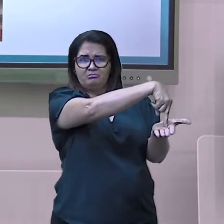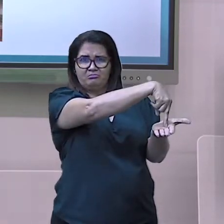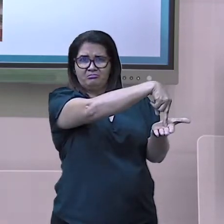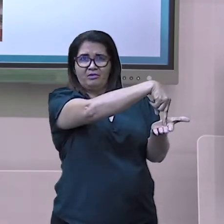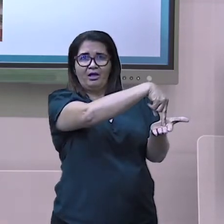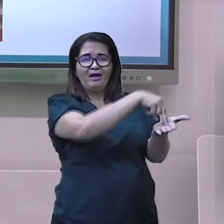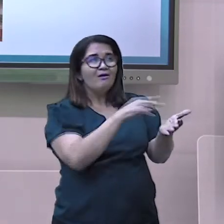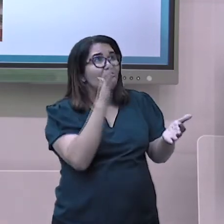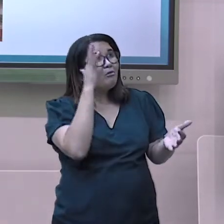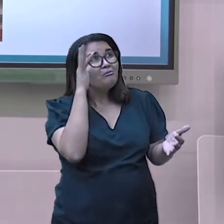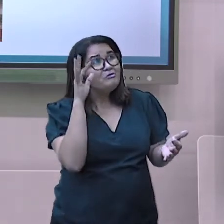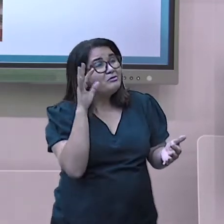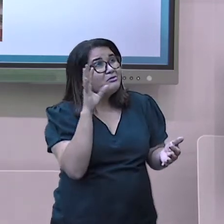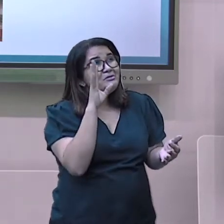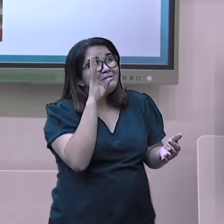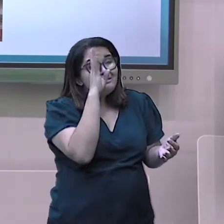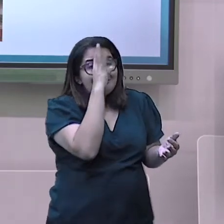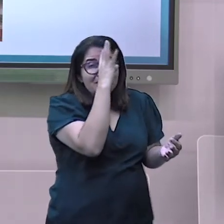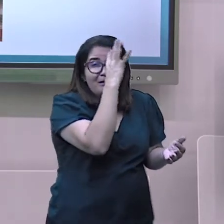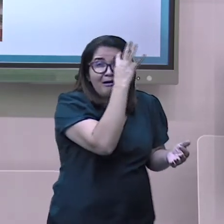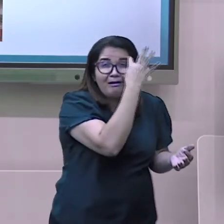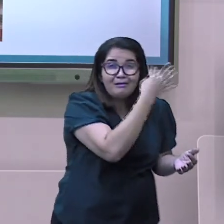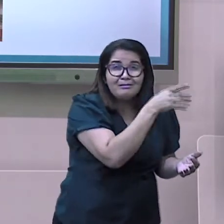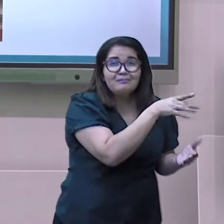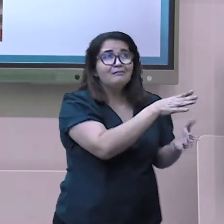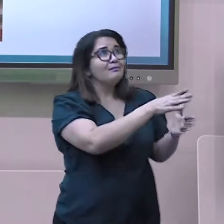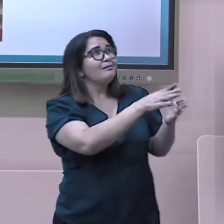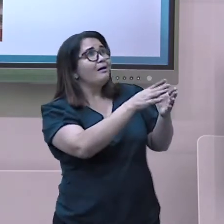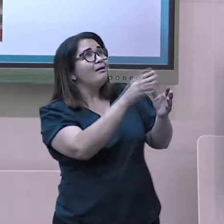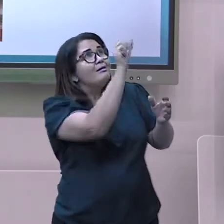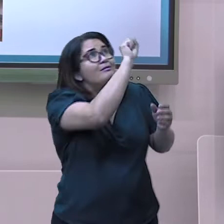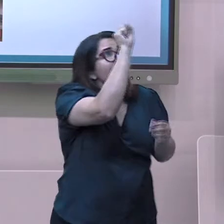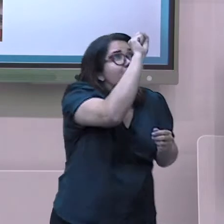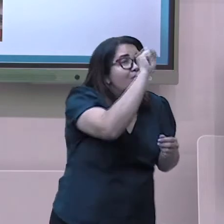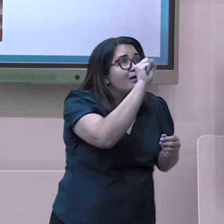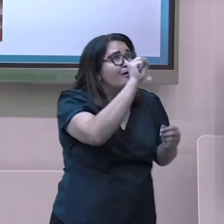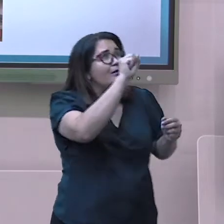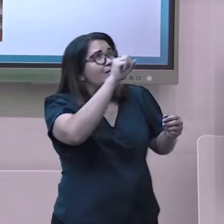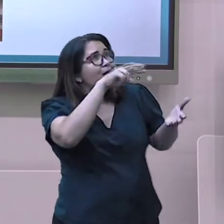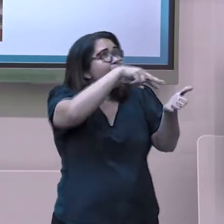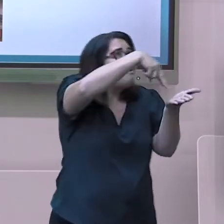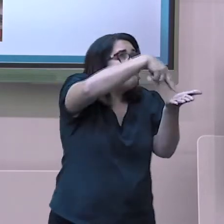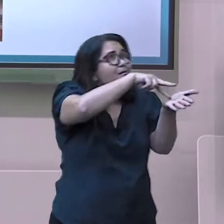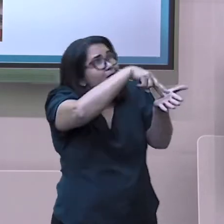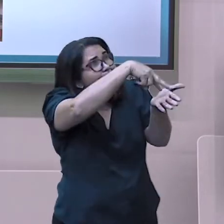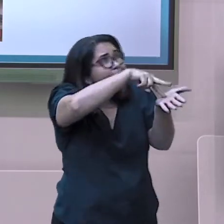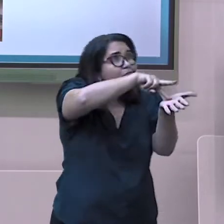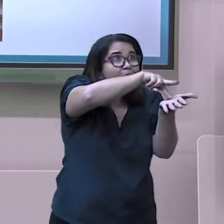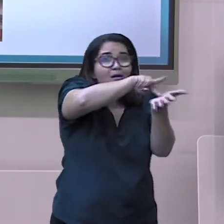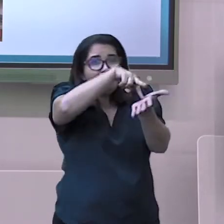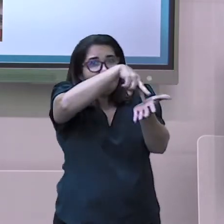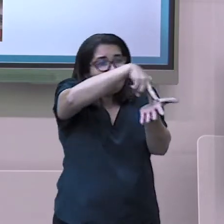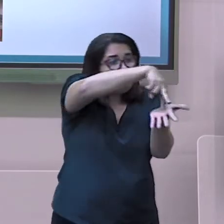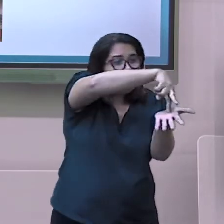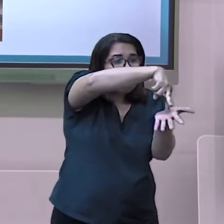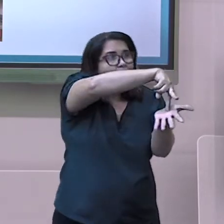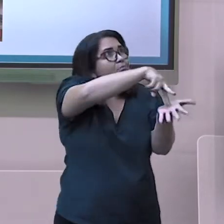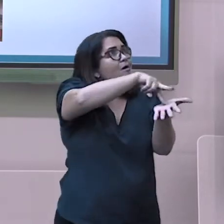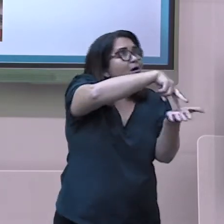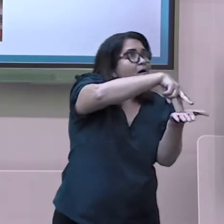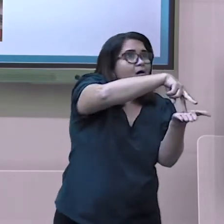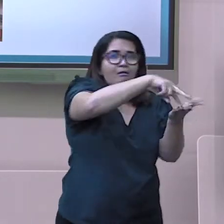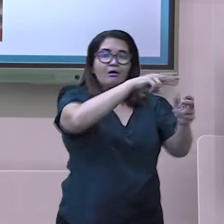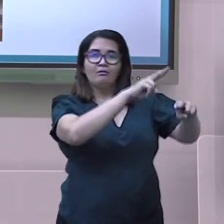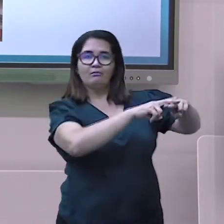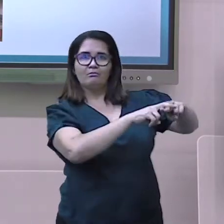Então, aqui nesta imagem, olha, onde a pessoa está se equilibrando em apenas um pé em cima de um